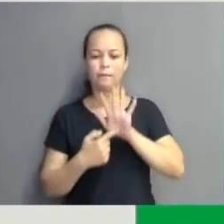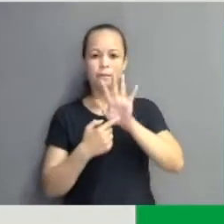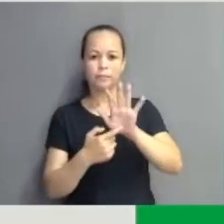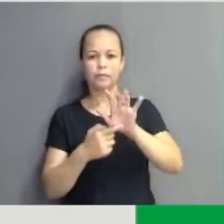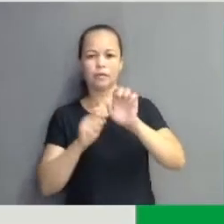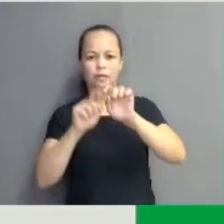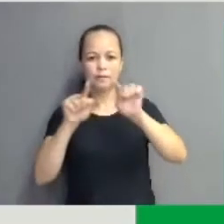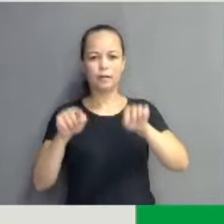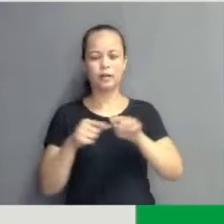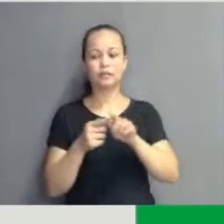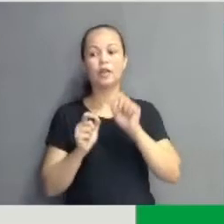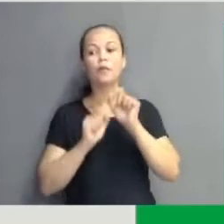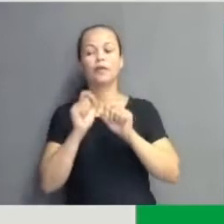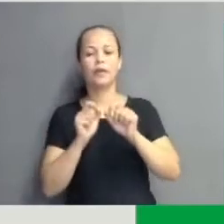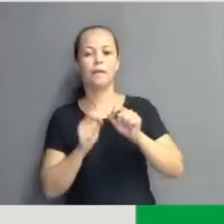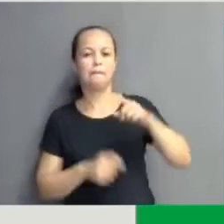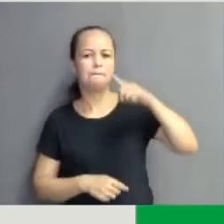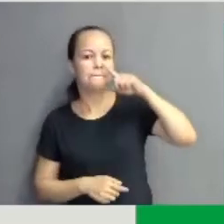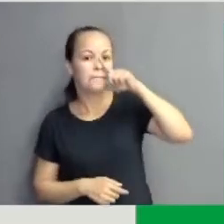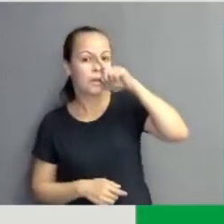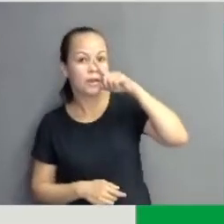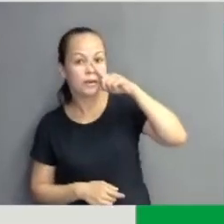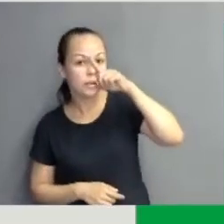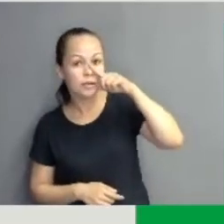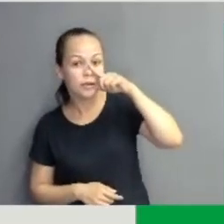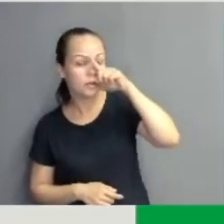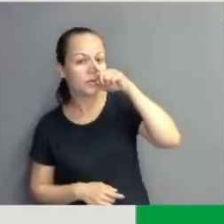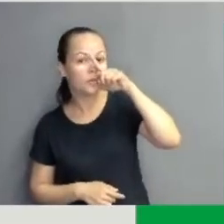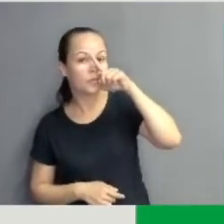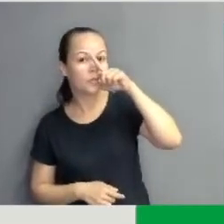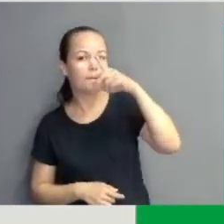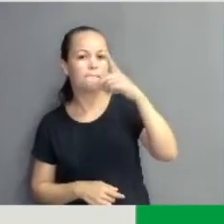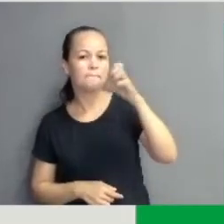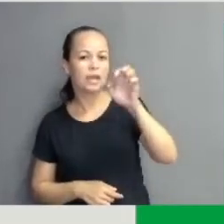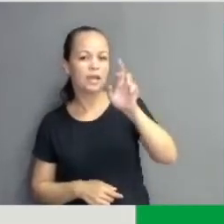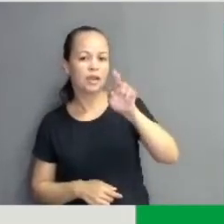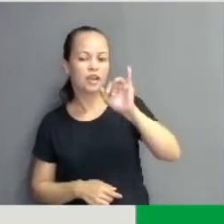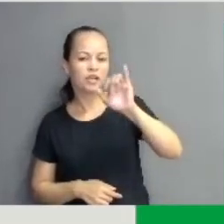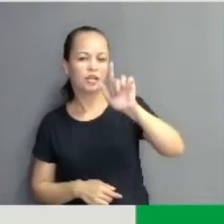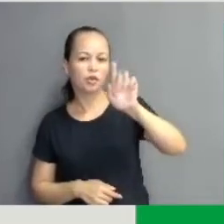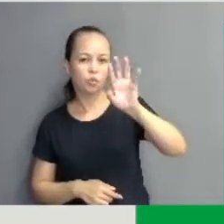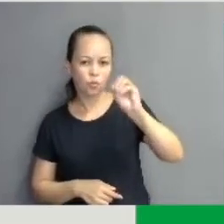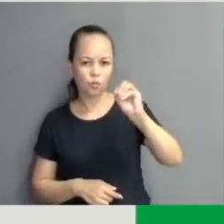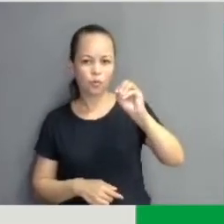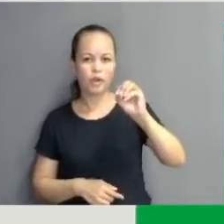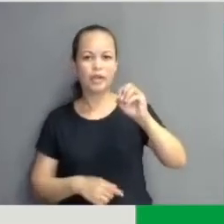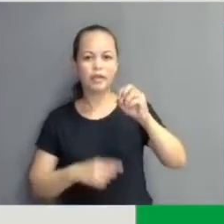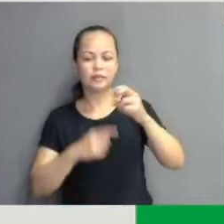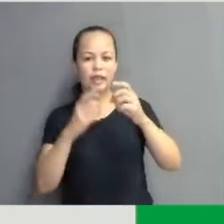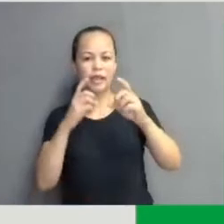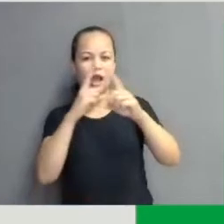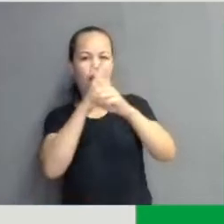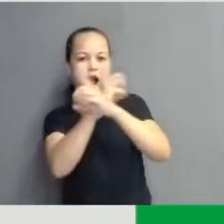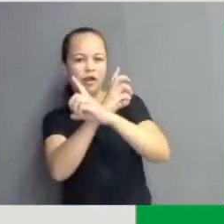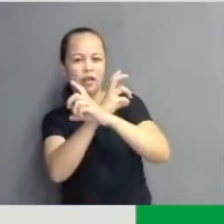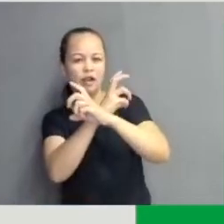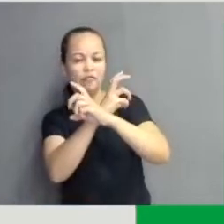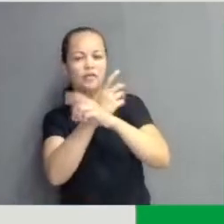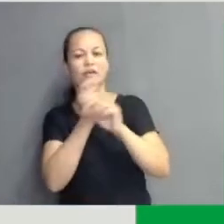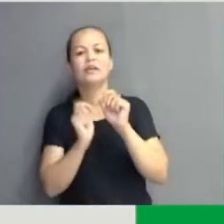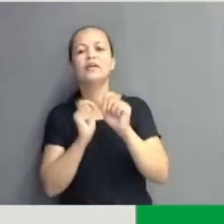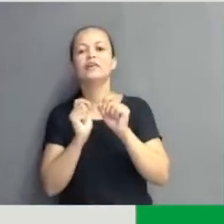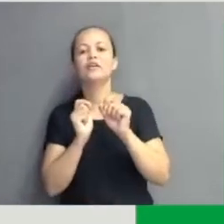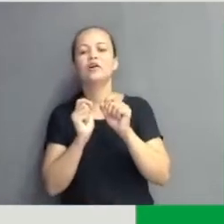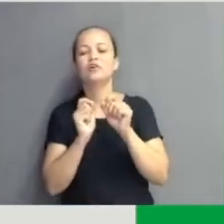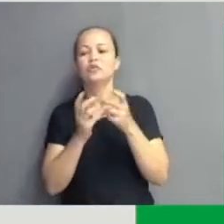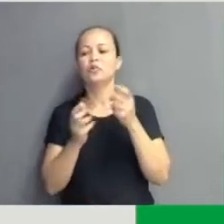aí perigo tem a palavra escrita perigo que tenha caveirinha e com esses dois ossinhos formando